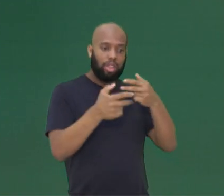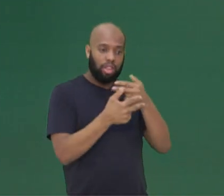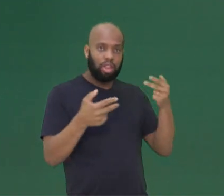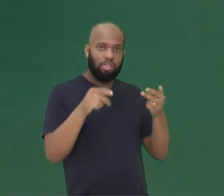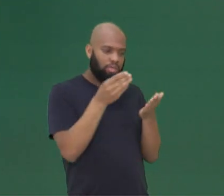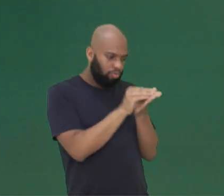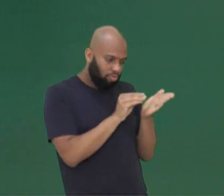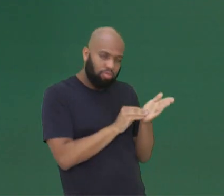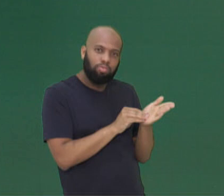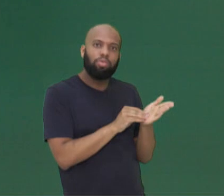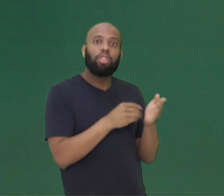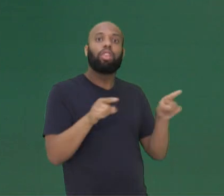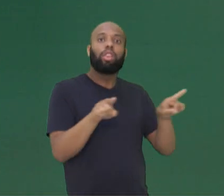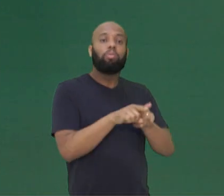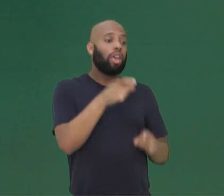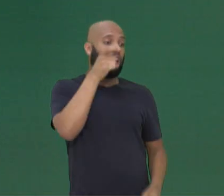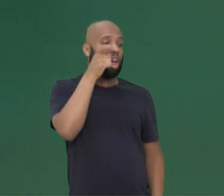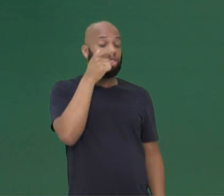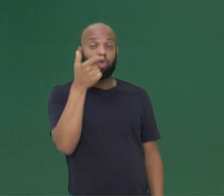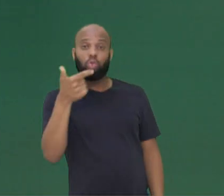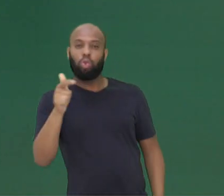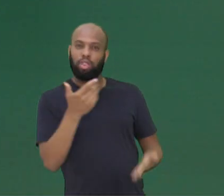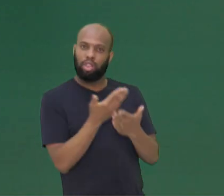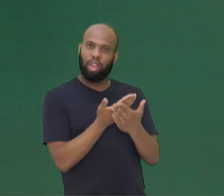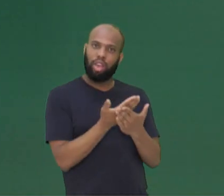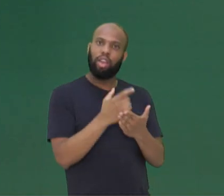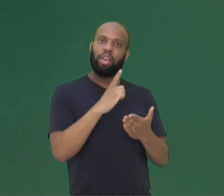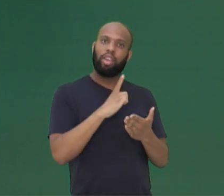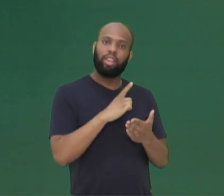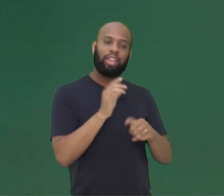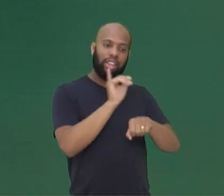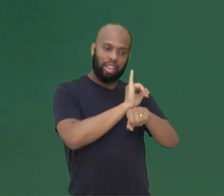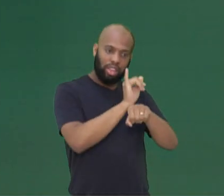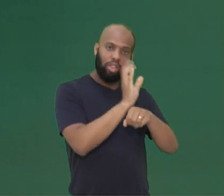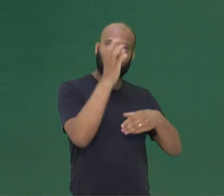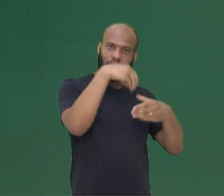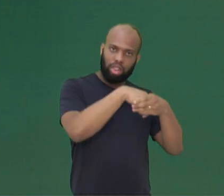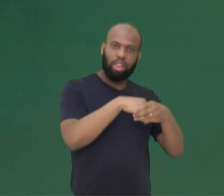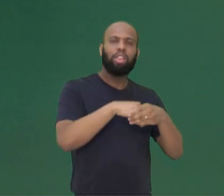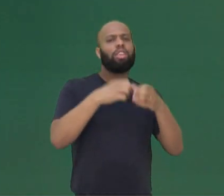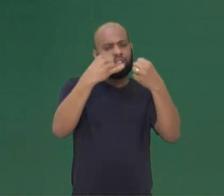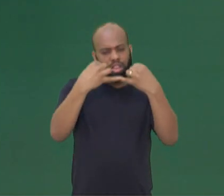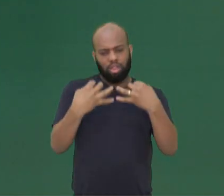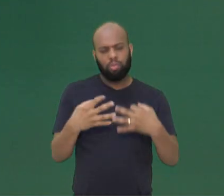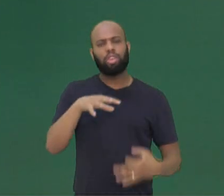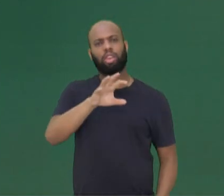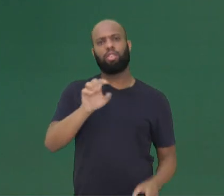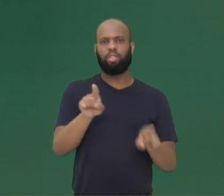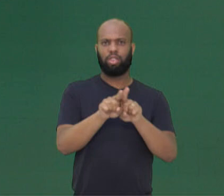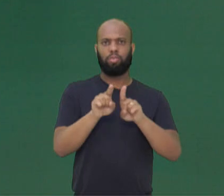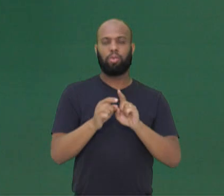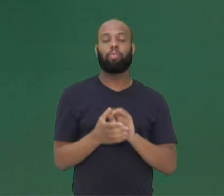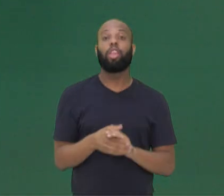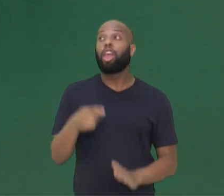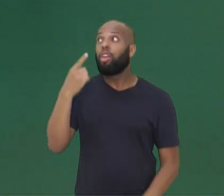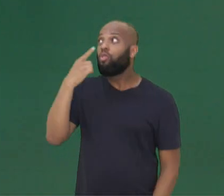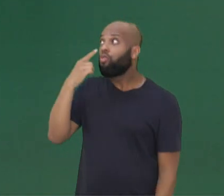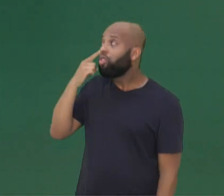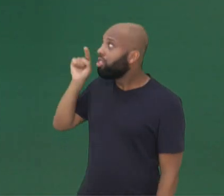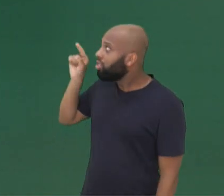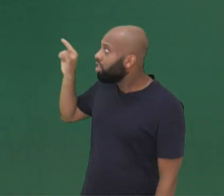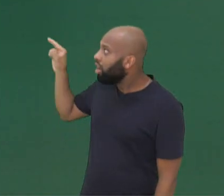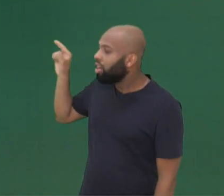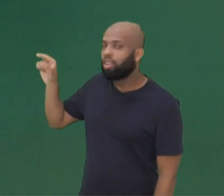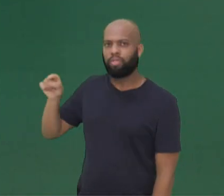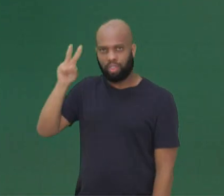anotou, assistir às outras aulas que estão disponíveis no canal do YouTube que fala sobre isso. Então olha o que eu trouxe para vocês.